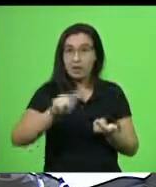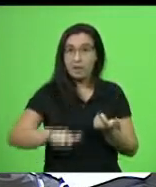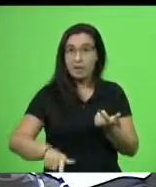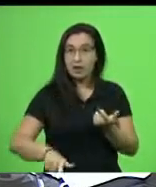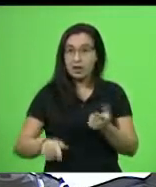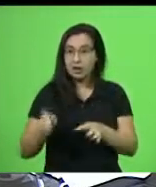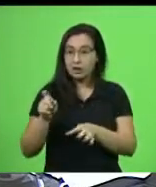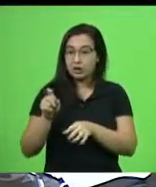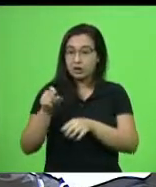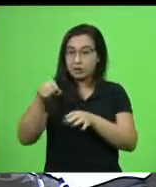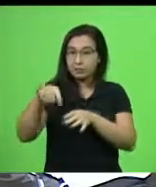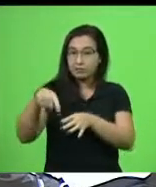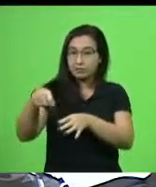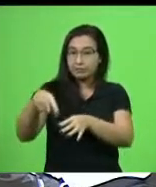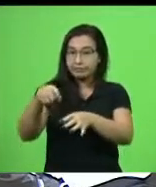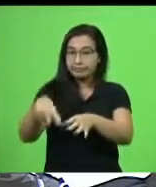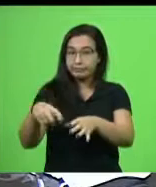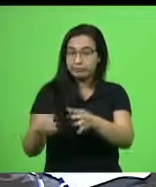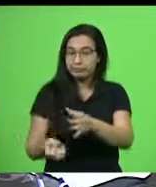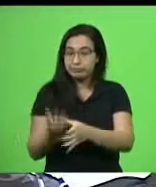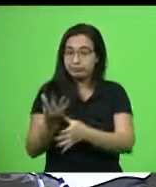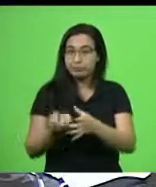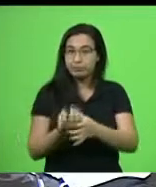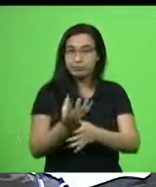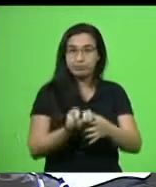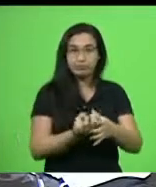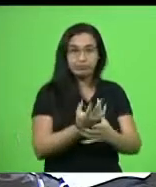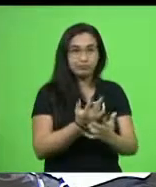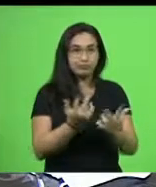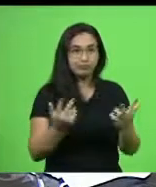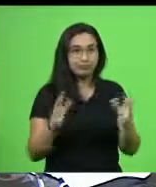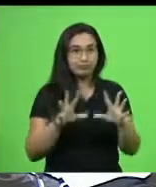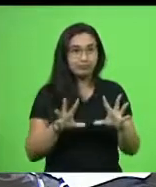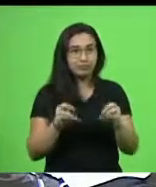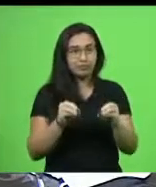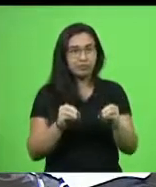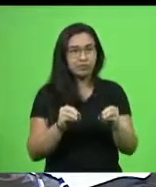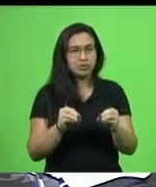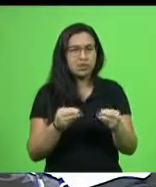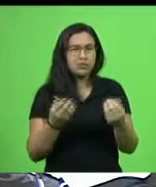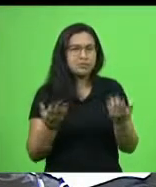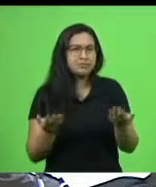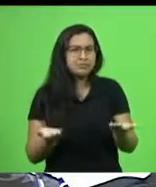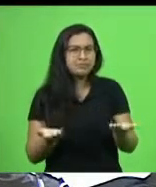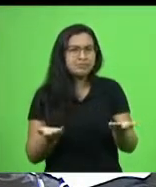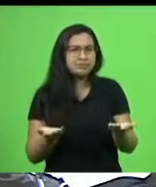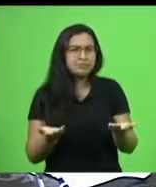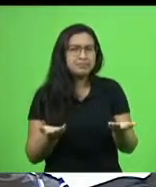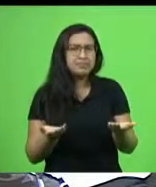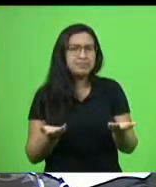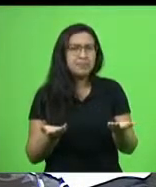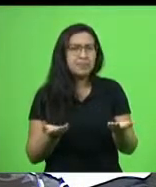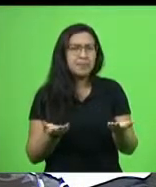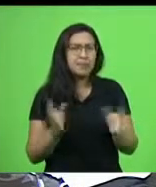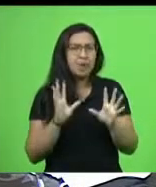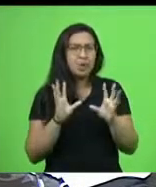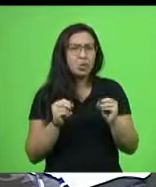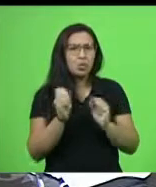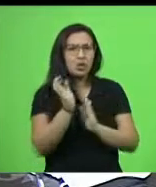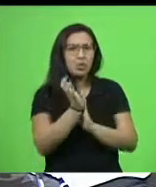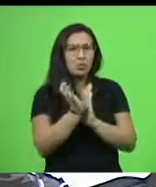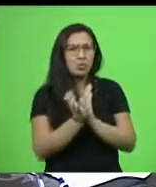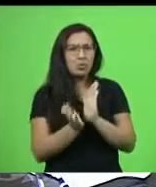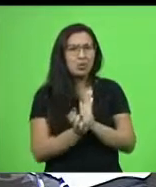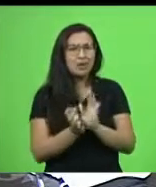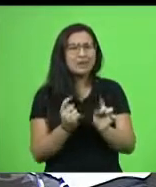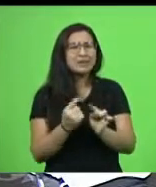produção. Com esta situação, não há motivo que justifique tanta burocracia,